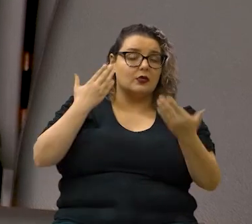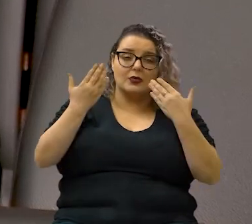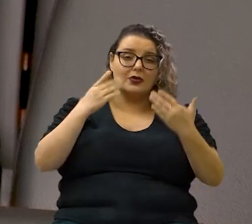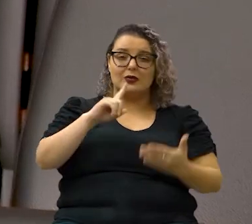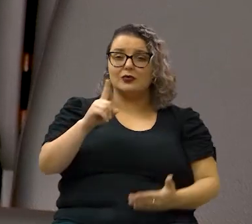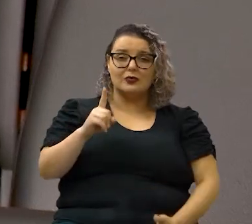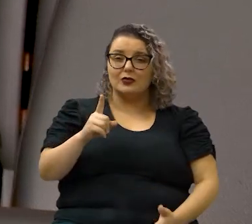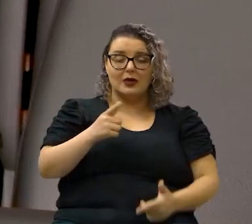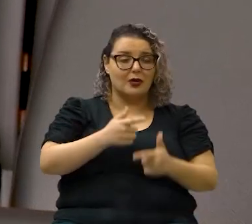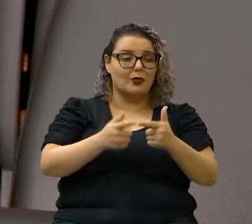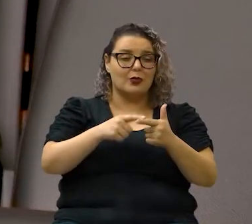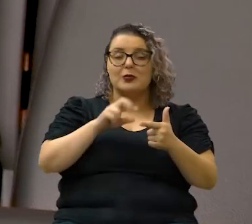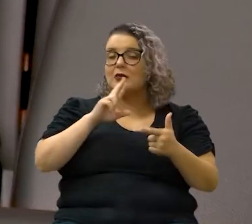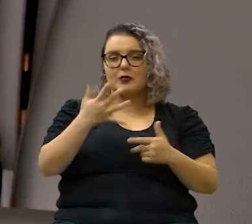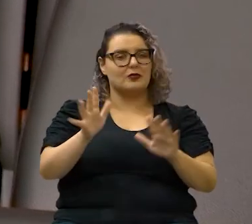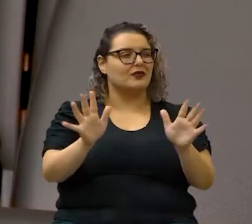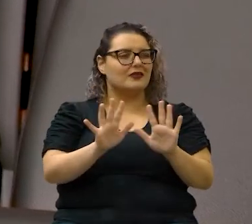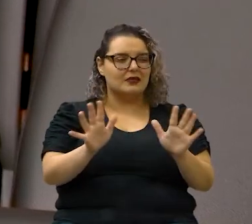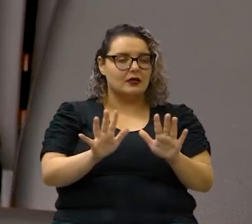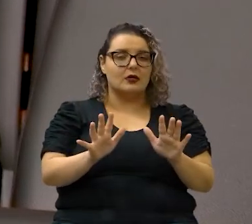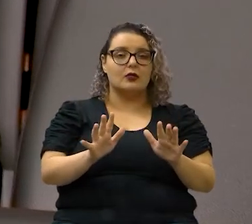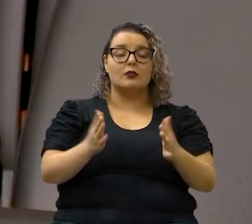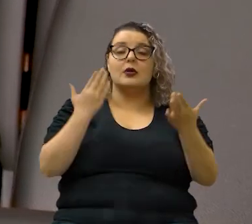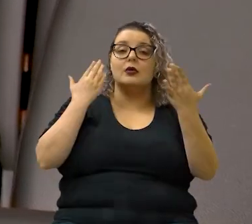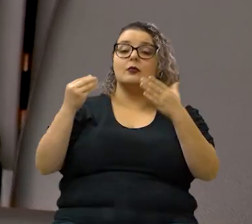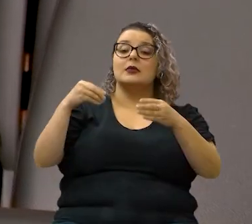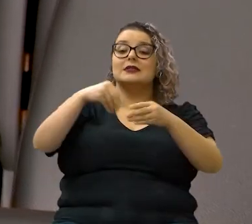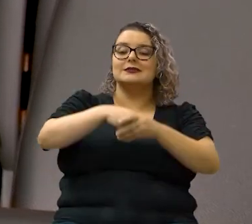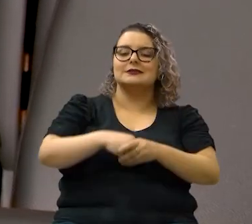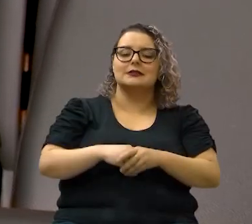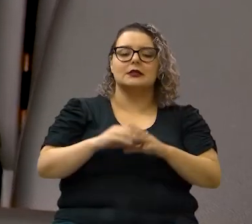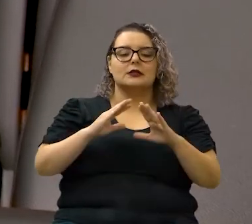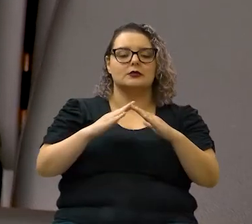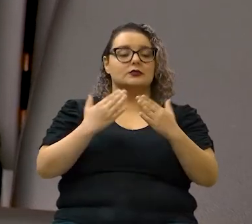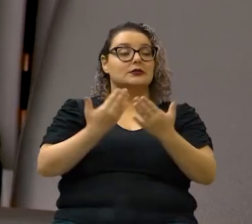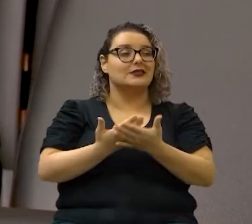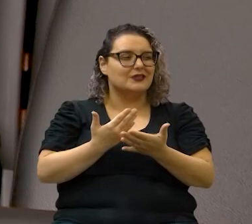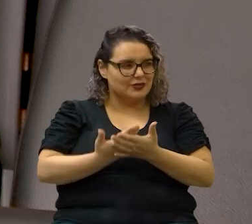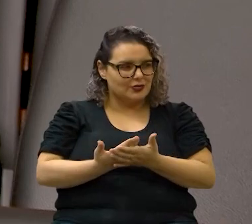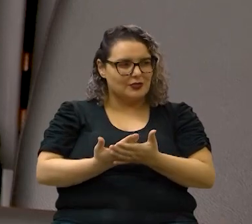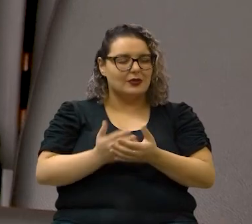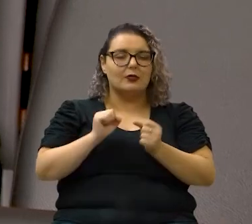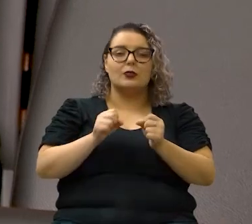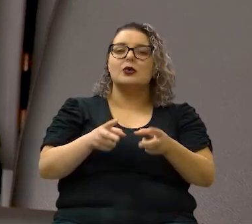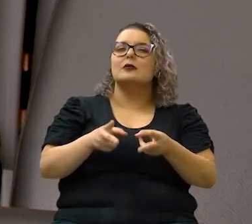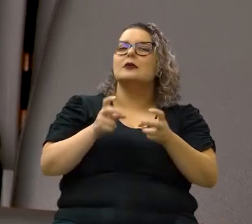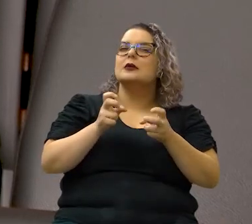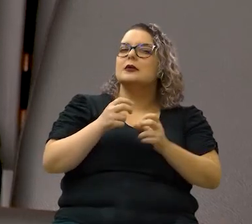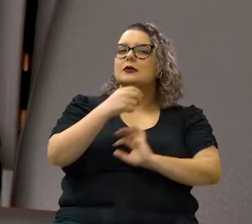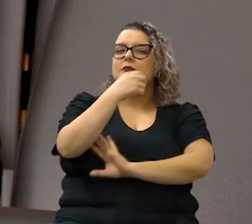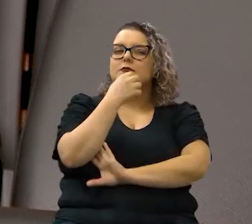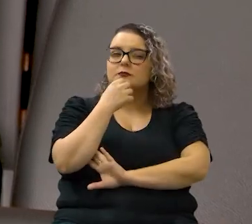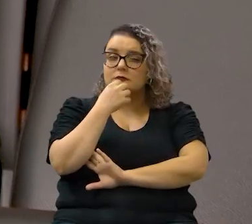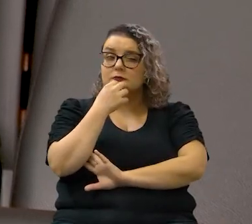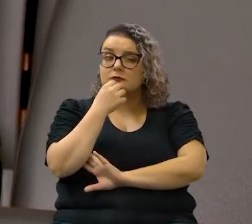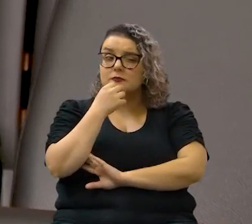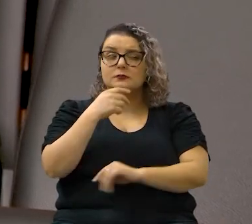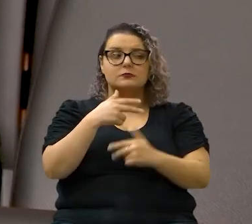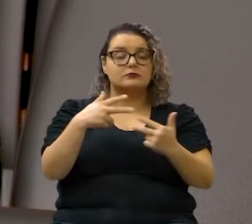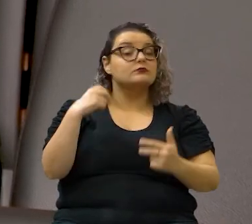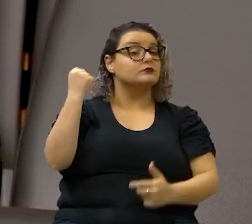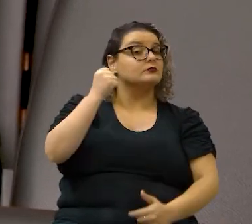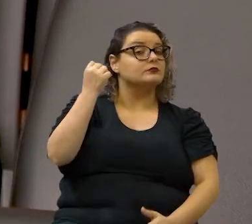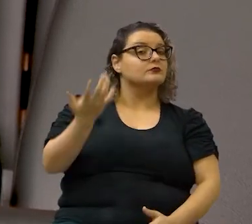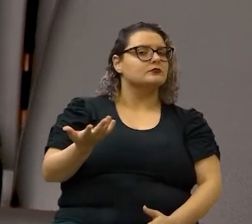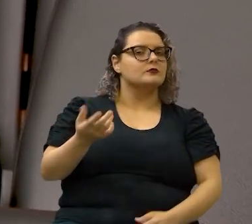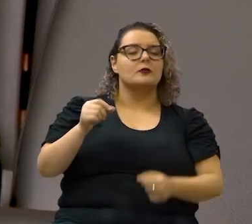a solução do problema, mas ele, atuando no ambiente escolar, ele pode identificar questões um pouco mais